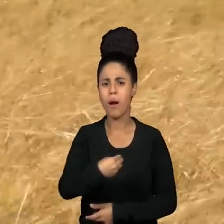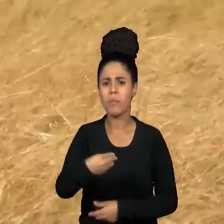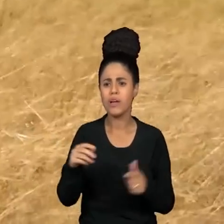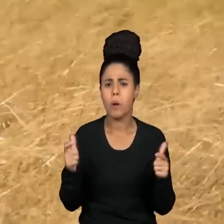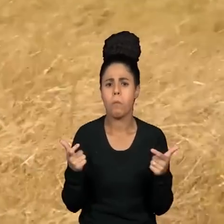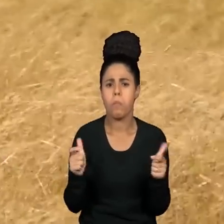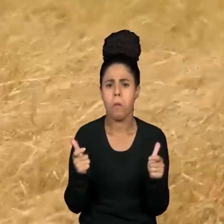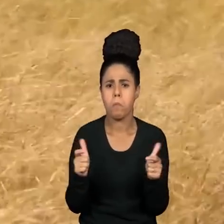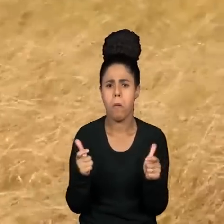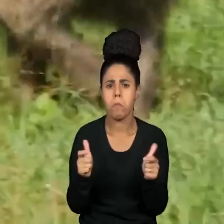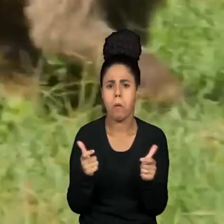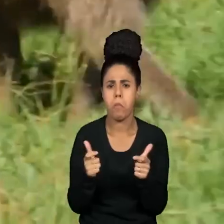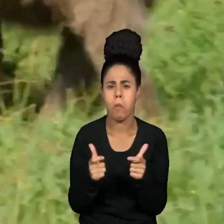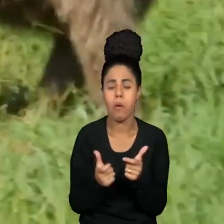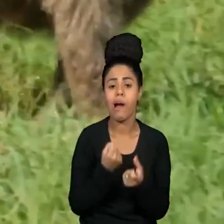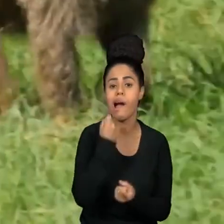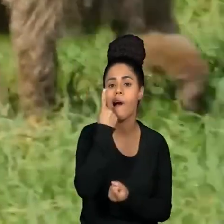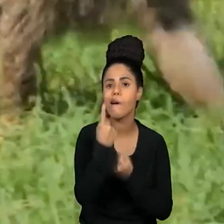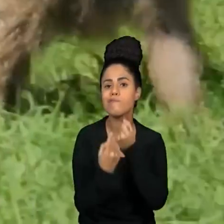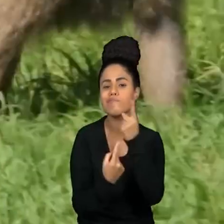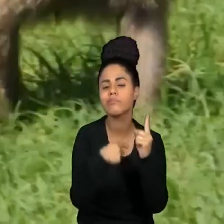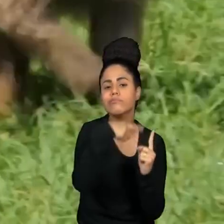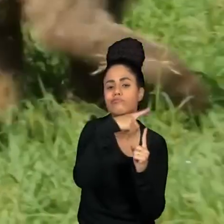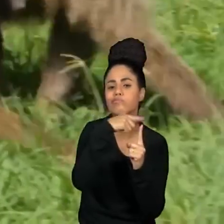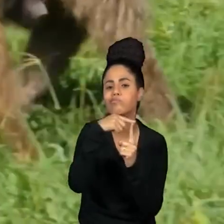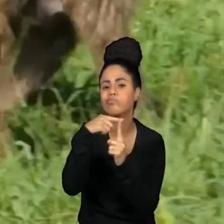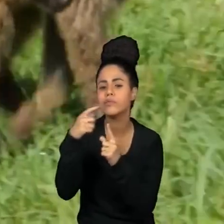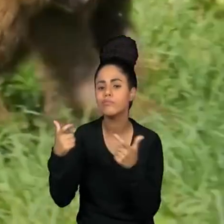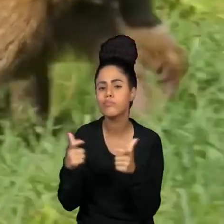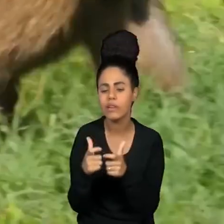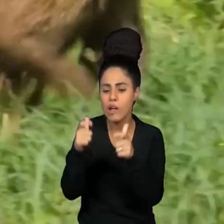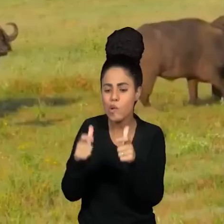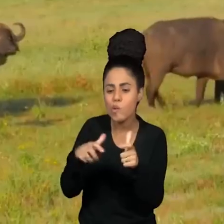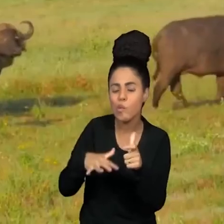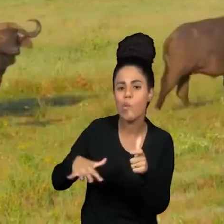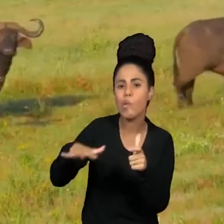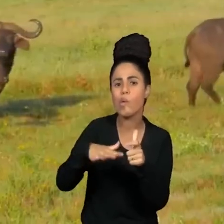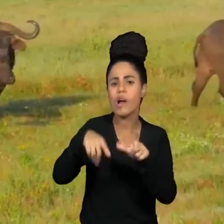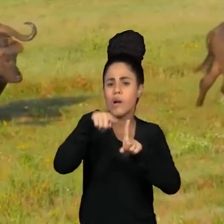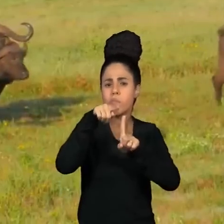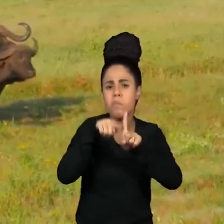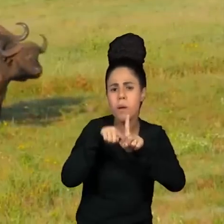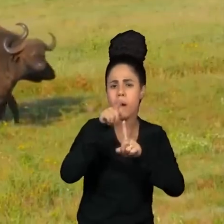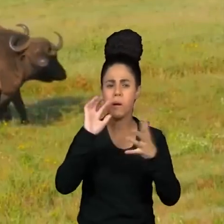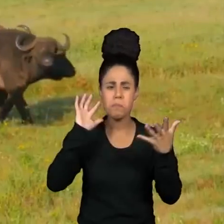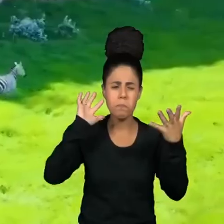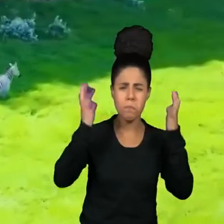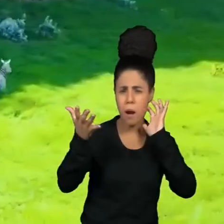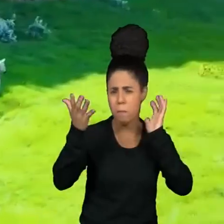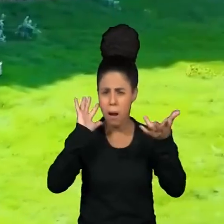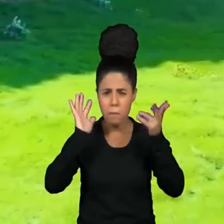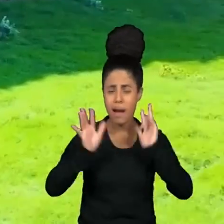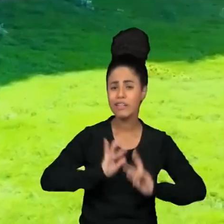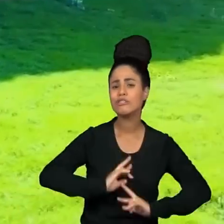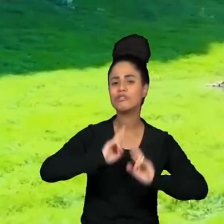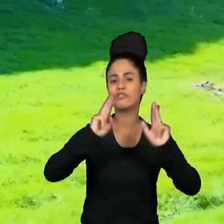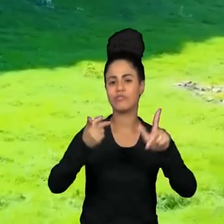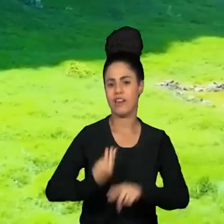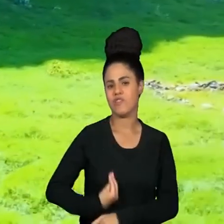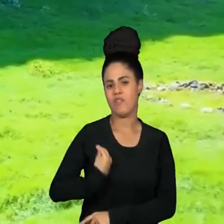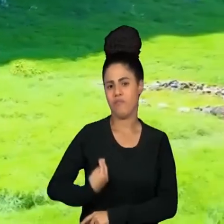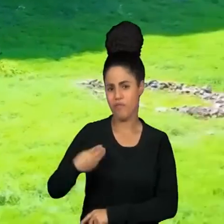perdido. Algumas espécies foram forçadas a ocupar áreas com clima diferente daquele em que naturalmente